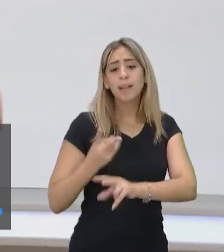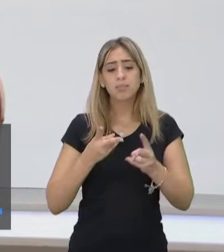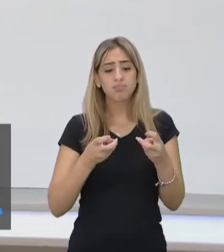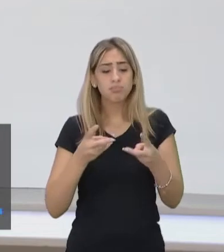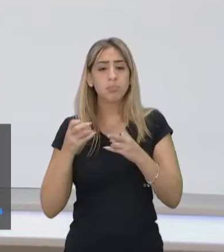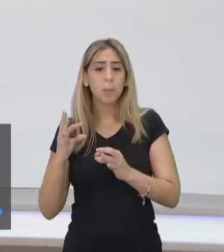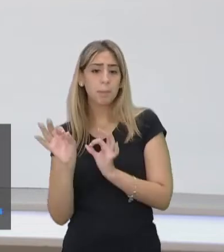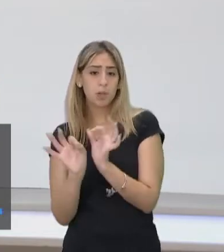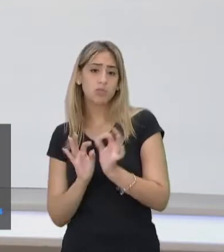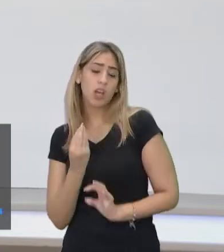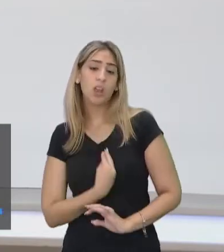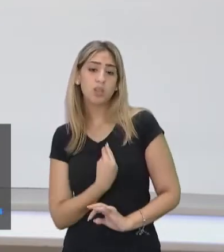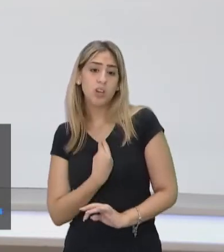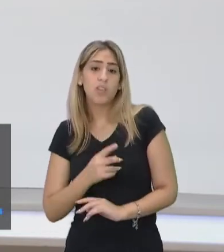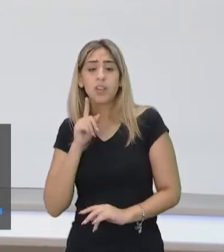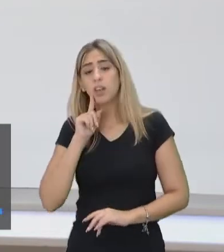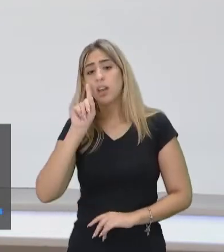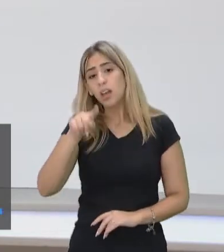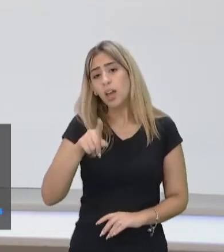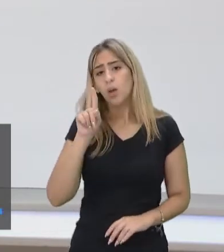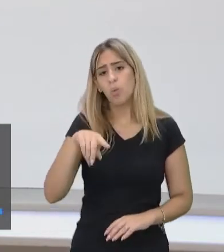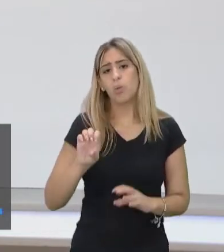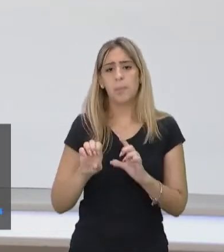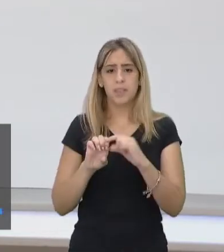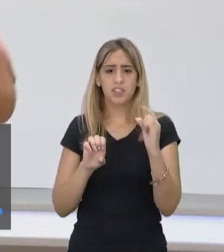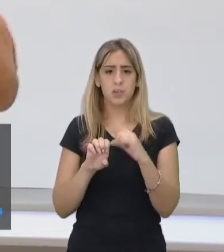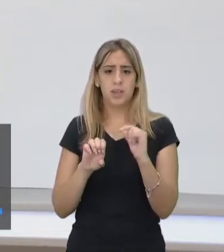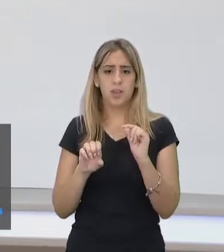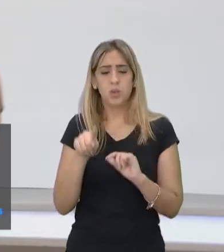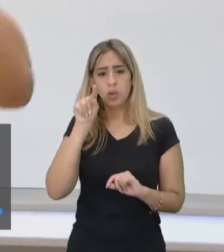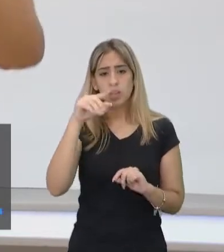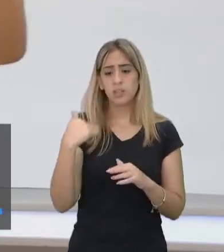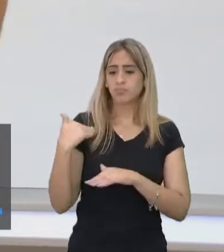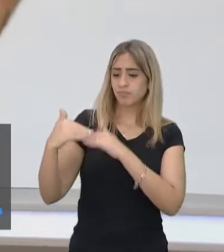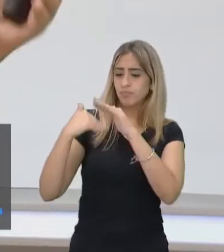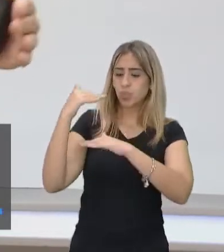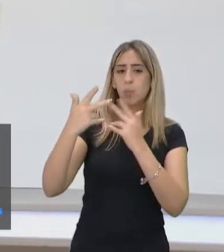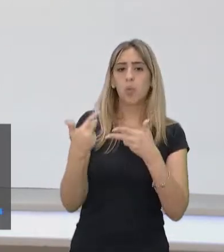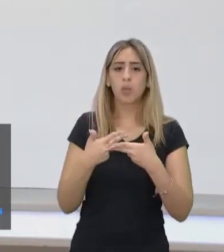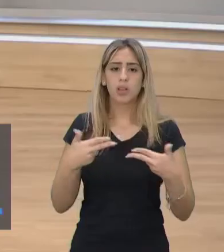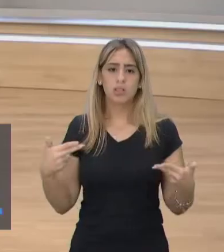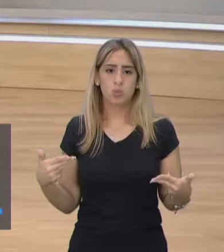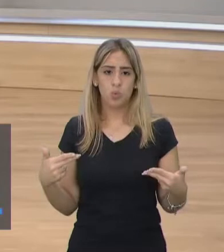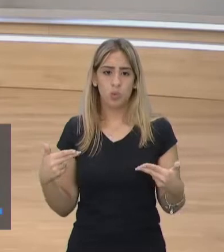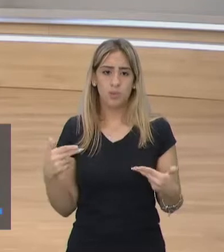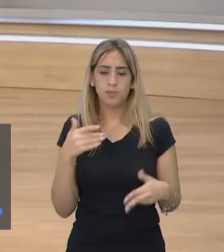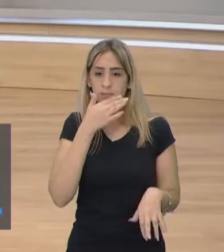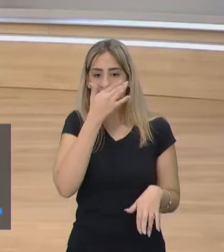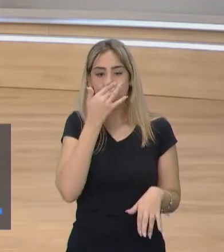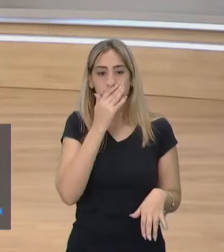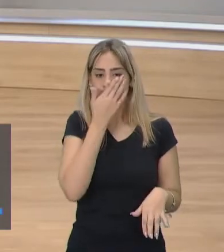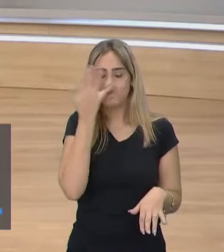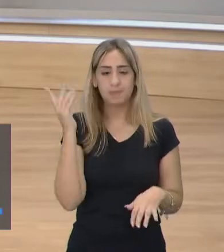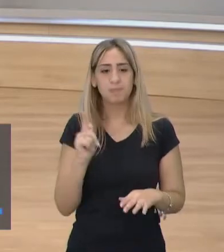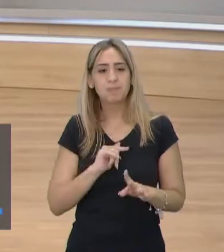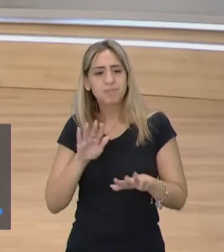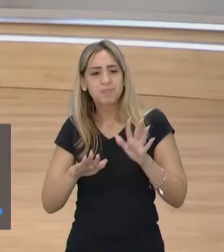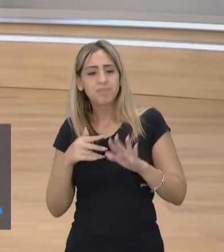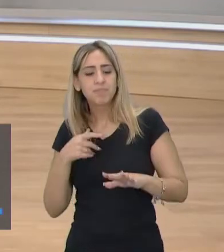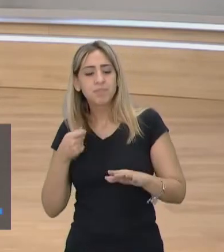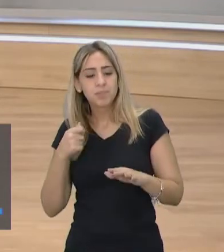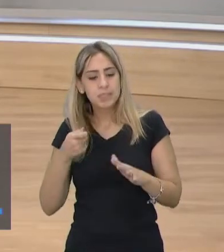perceber que o projeto de vida é um empreendimento. Ele carece de muitas coisas. A gente tem que investir tempo, tem que